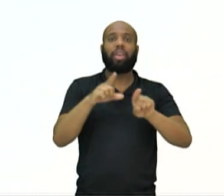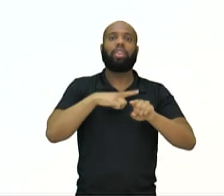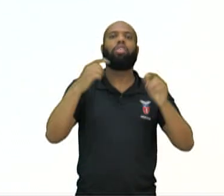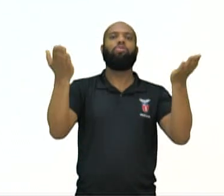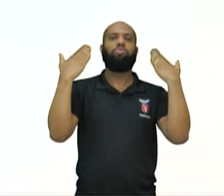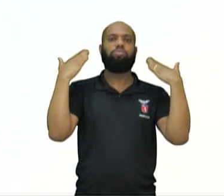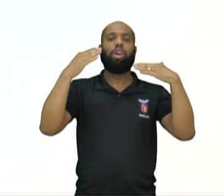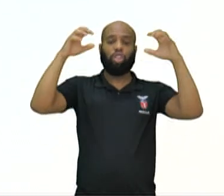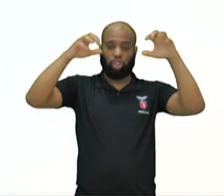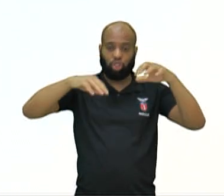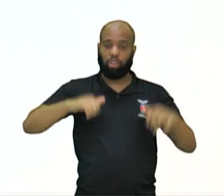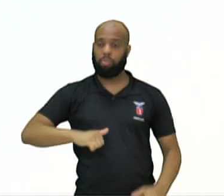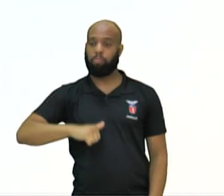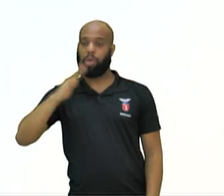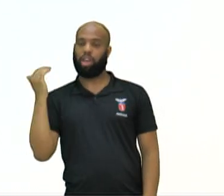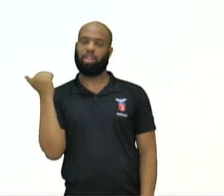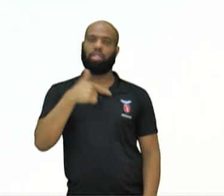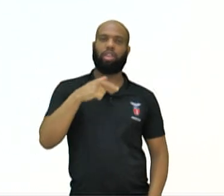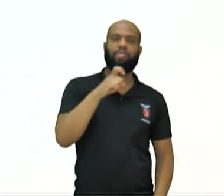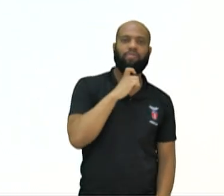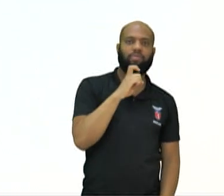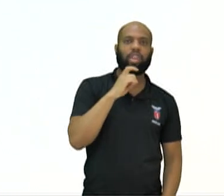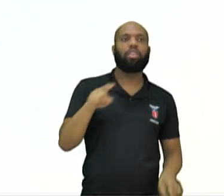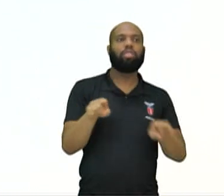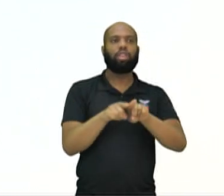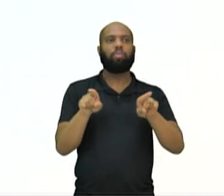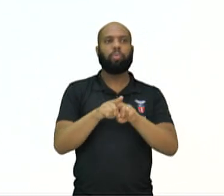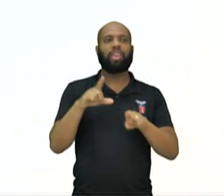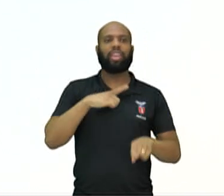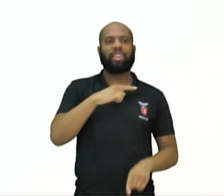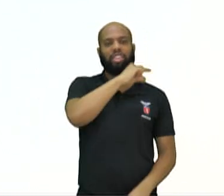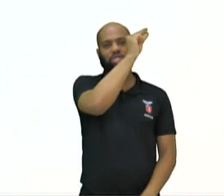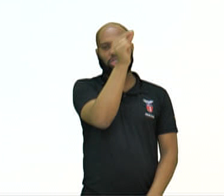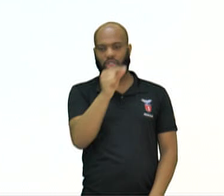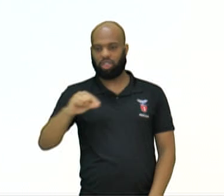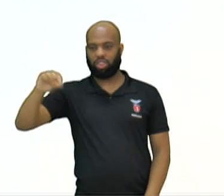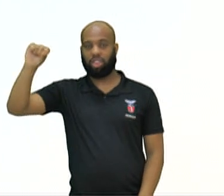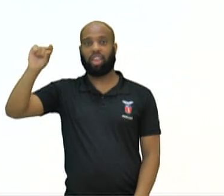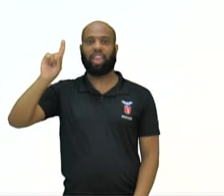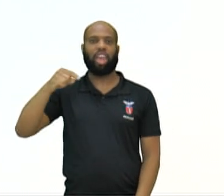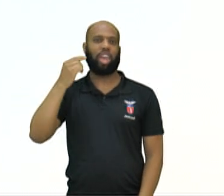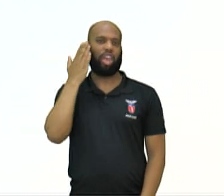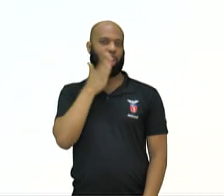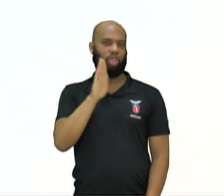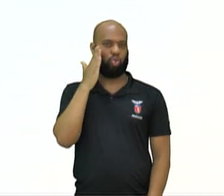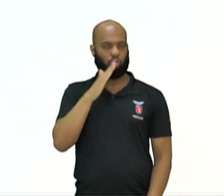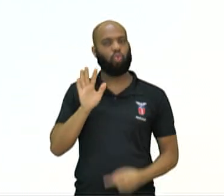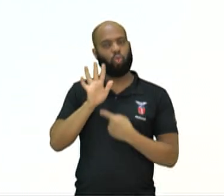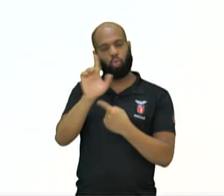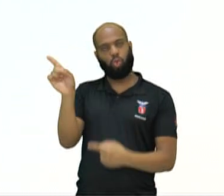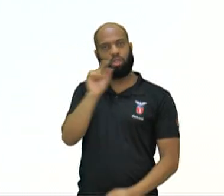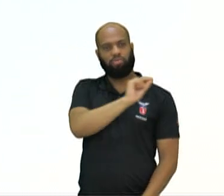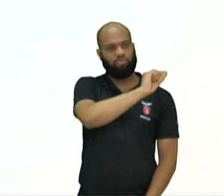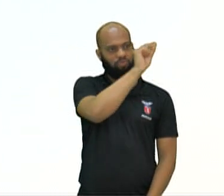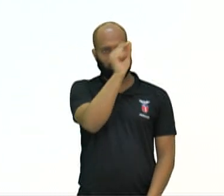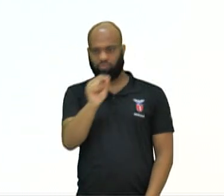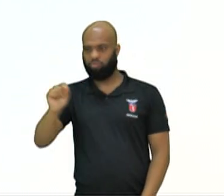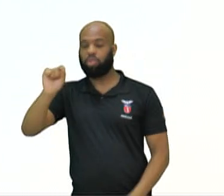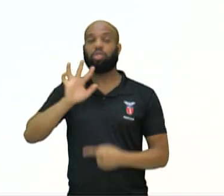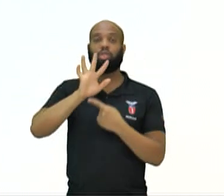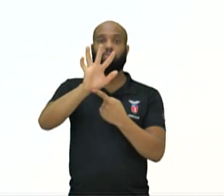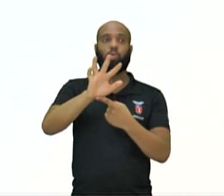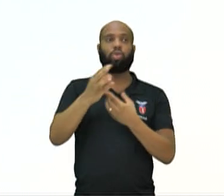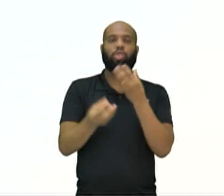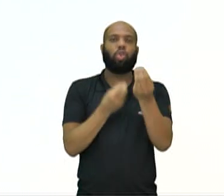mais chuvosos do que os invernos, e a linha, que nesse caso aqui está representada em azul, você pode verificar a